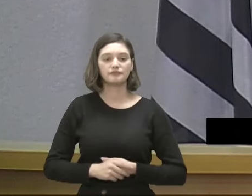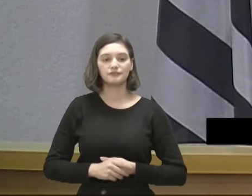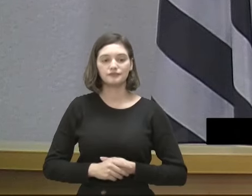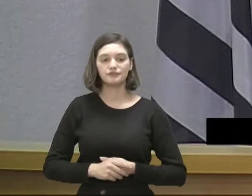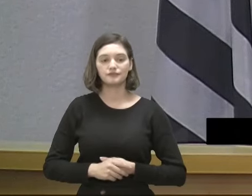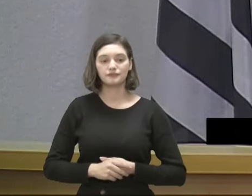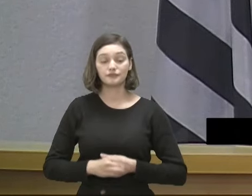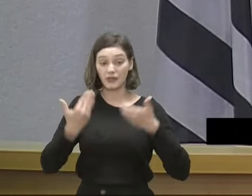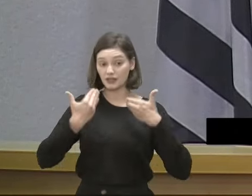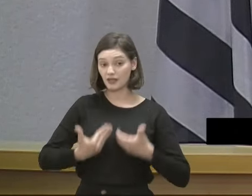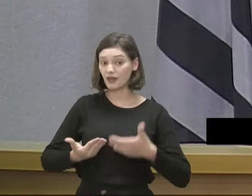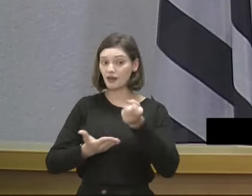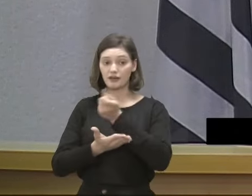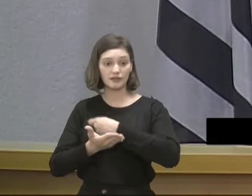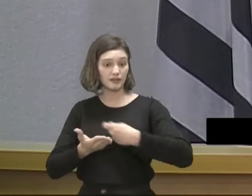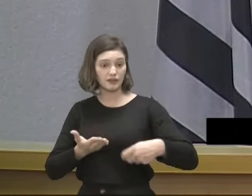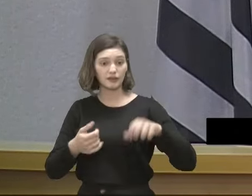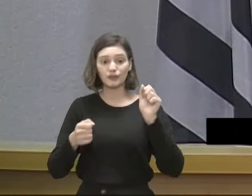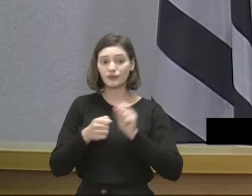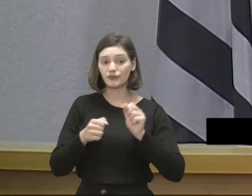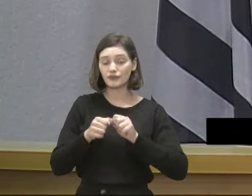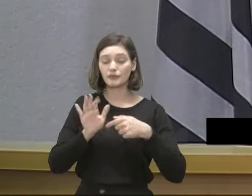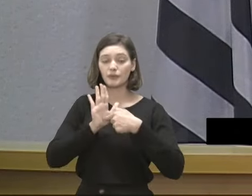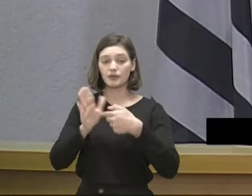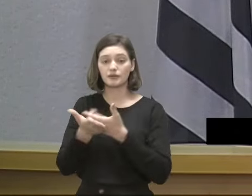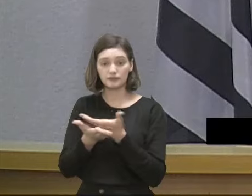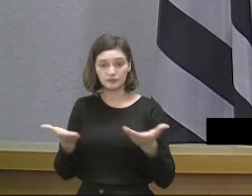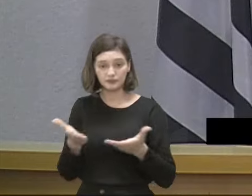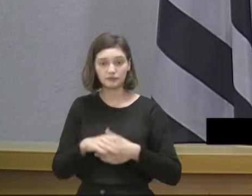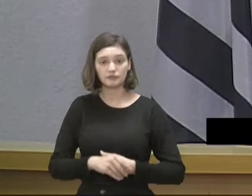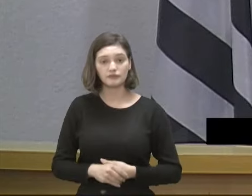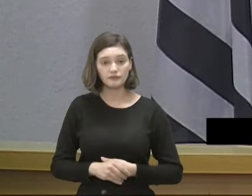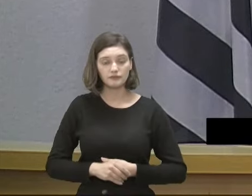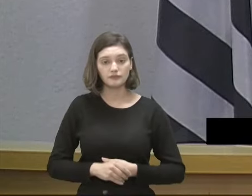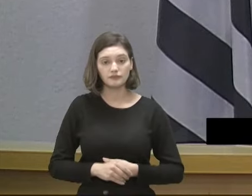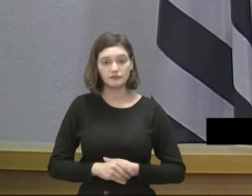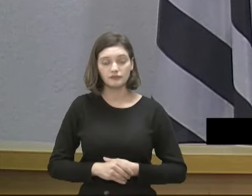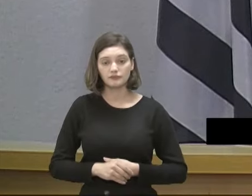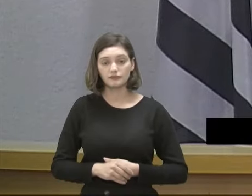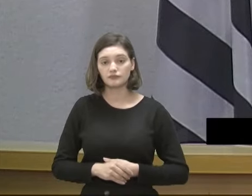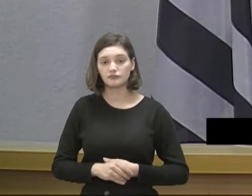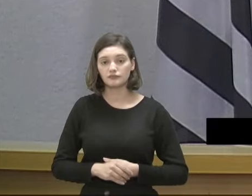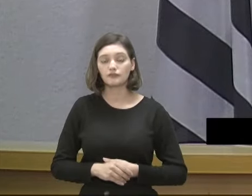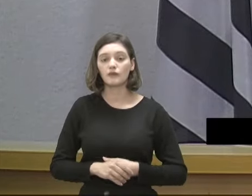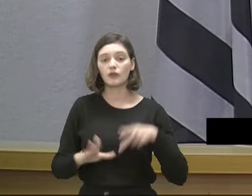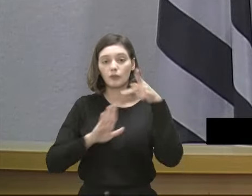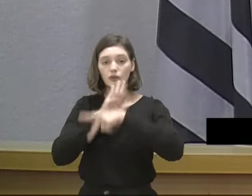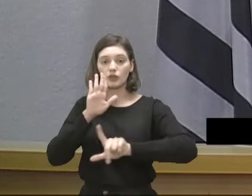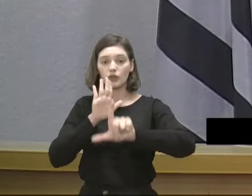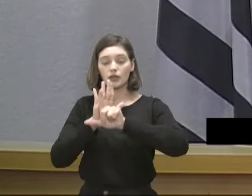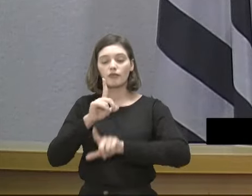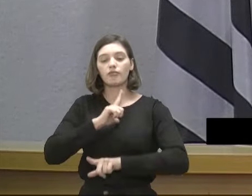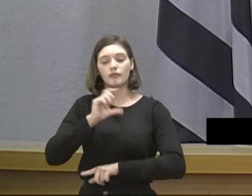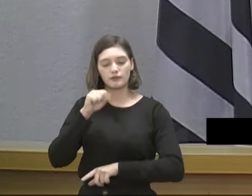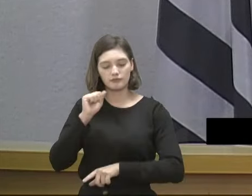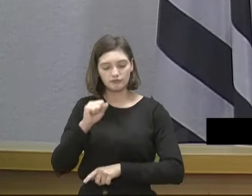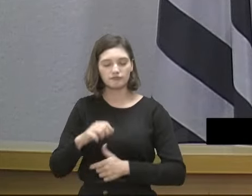Estar aqui assinando, fazendo um parecer, exarando um voto aqui num projeto de lei, tem